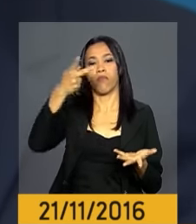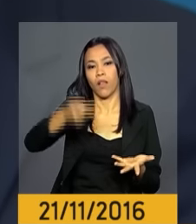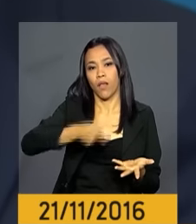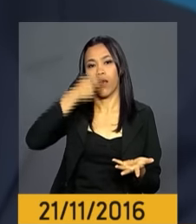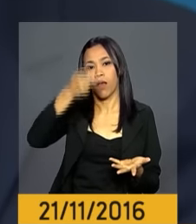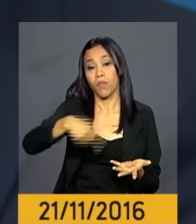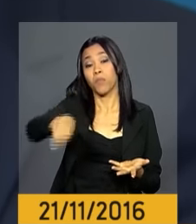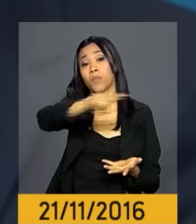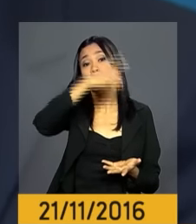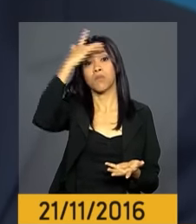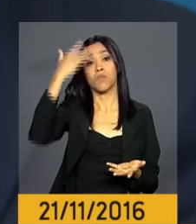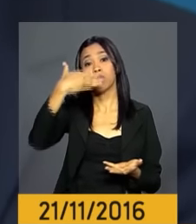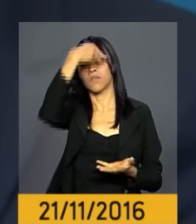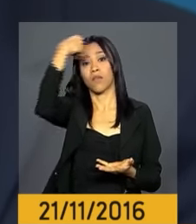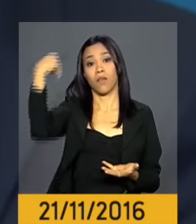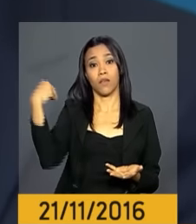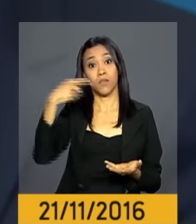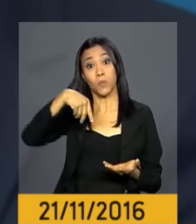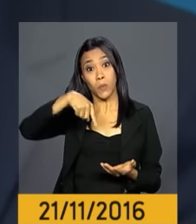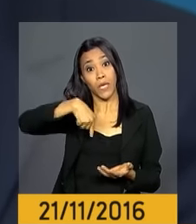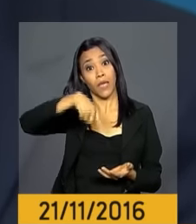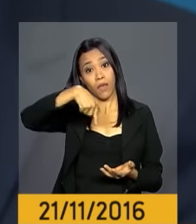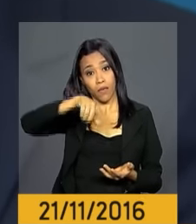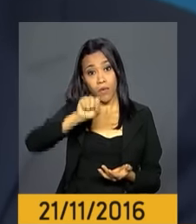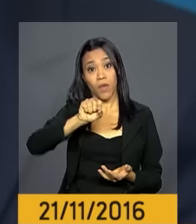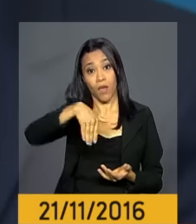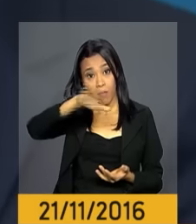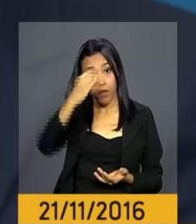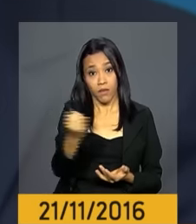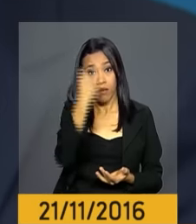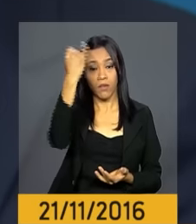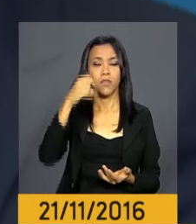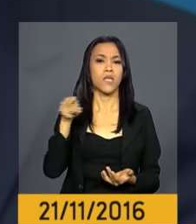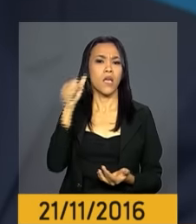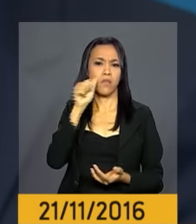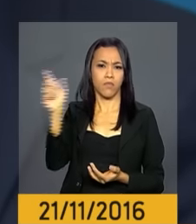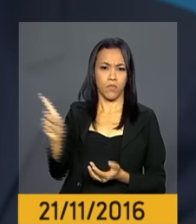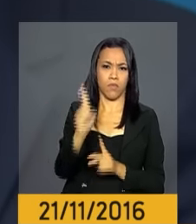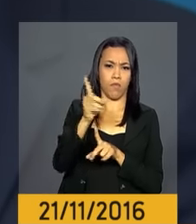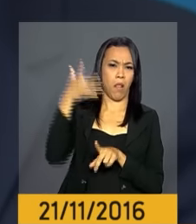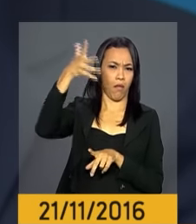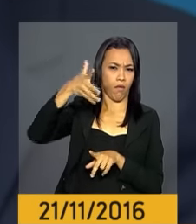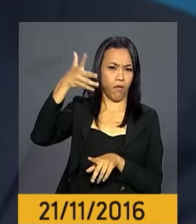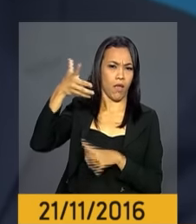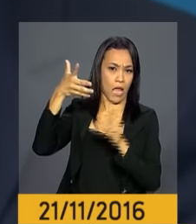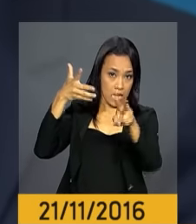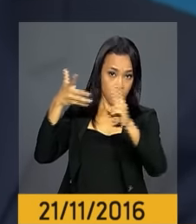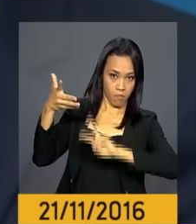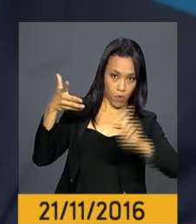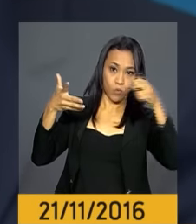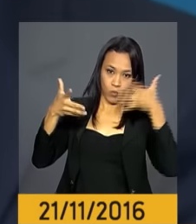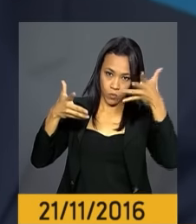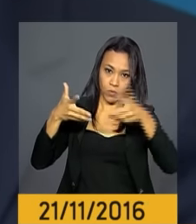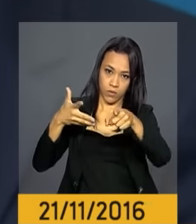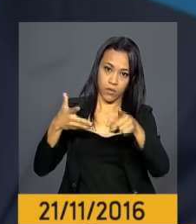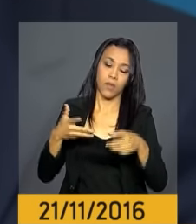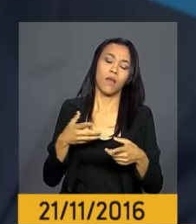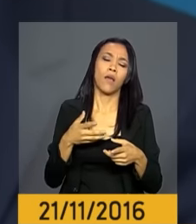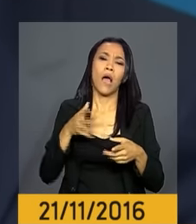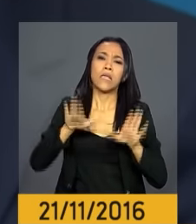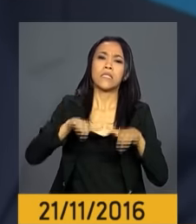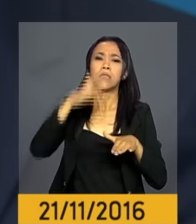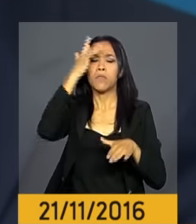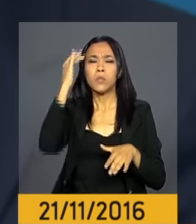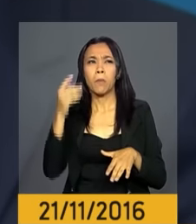pessoas se esquecem daquilo que é mais trivial. Então ela diz assim, ela diz, olha, muitas e muitas vezes as pessoas pensam em